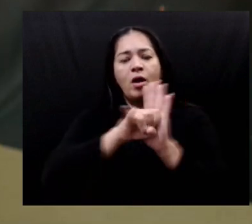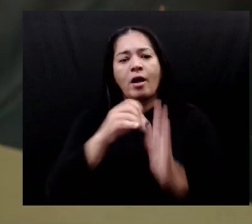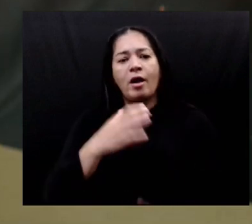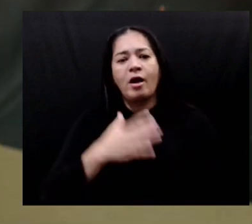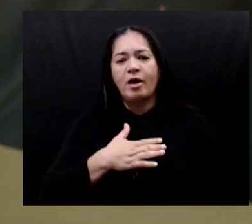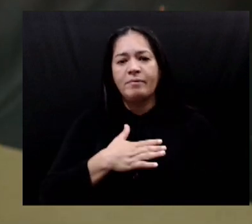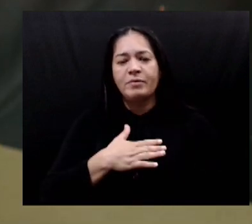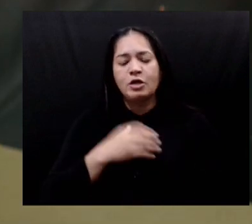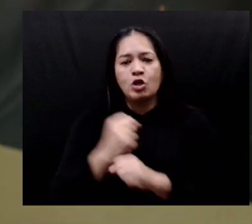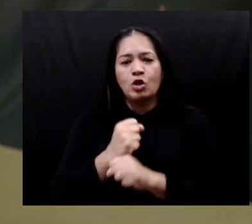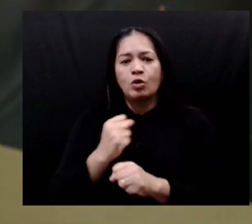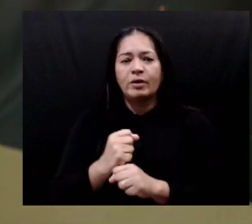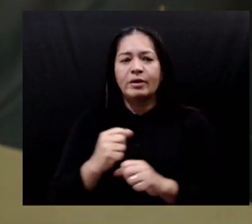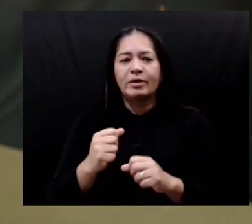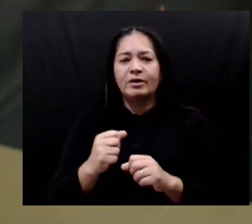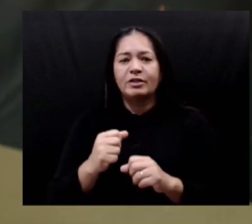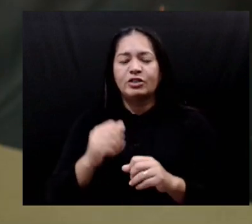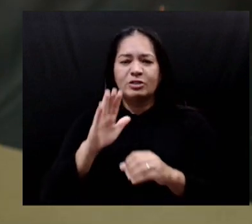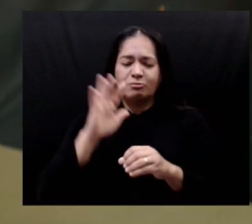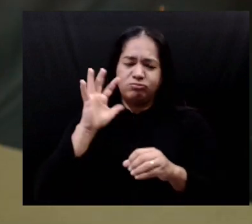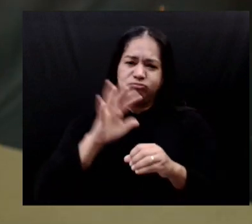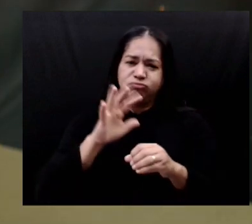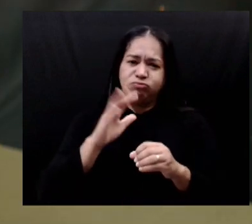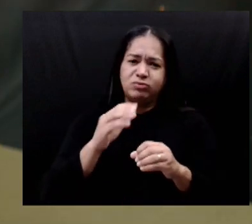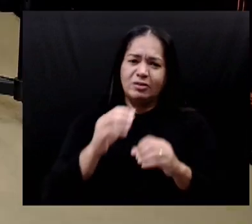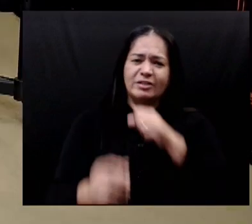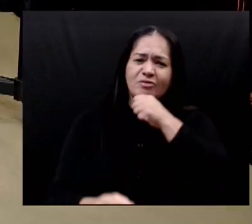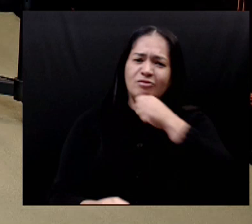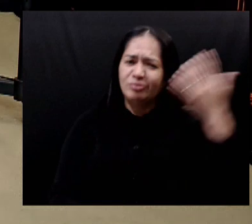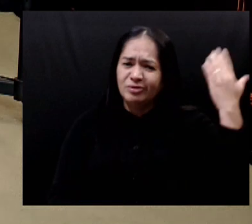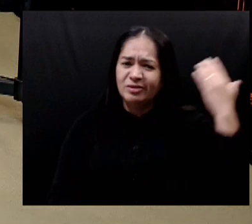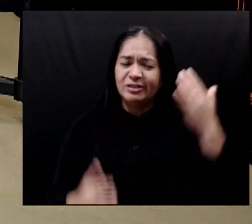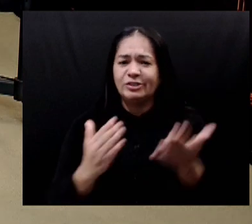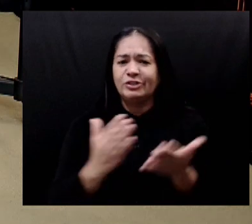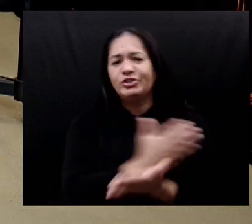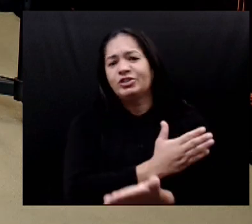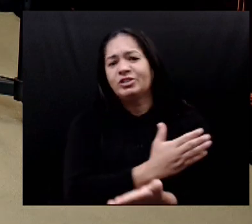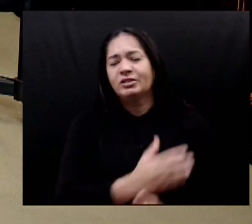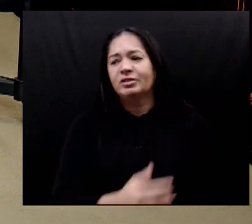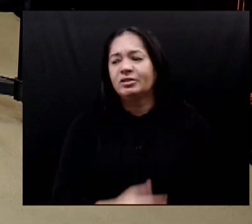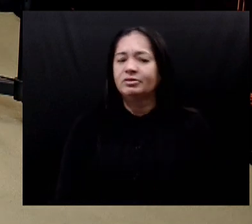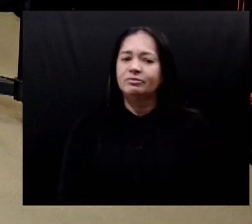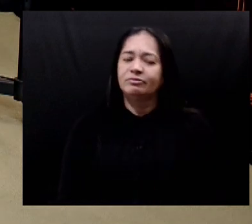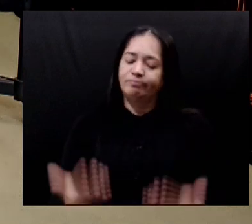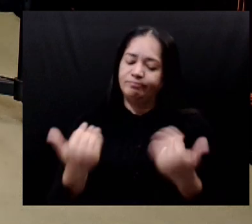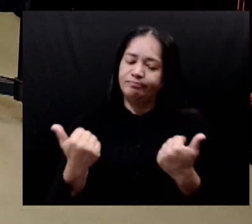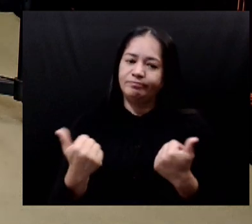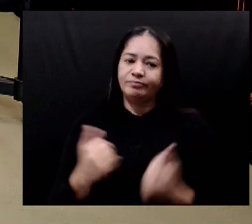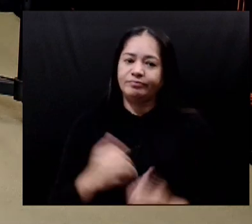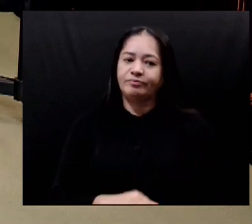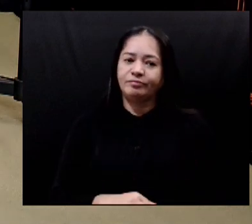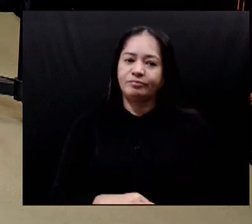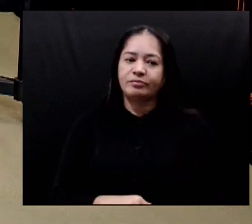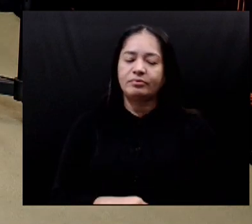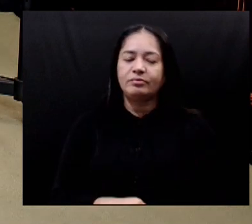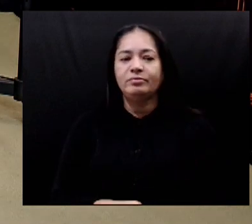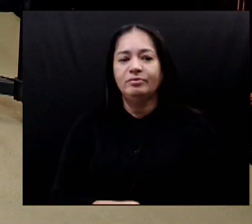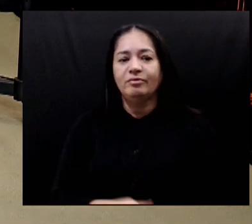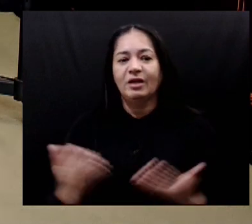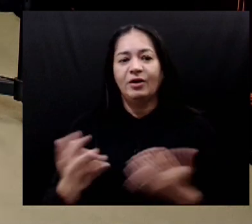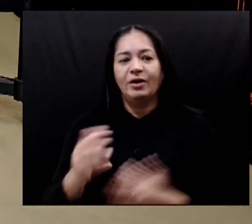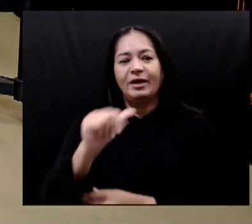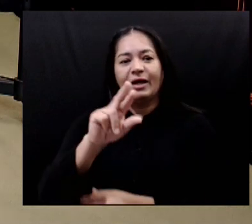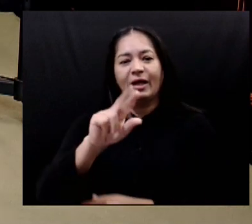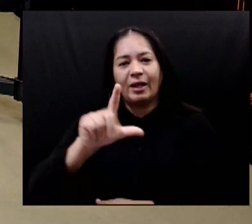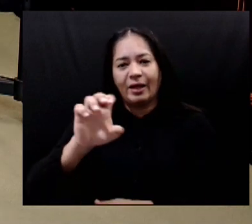antiga pressão? Oi, Tiago, bom dia para você. Vamos lá, então, né? Passar para a Arlete agora,